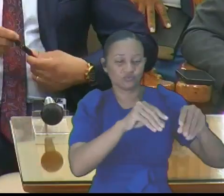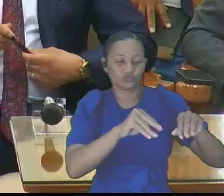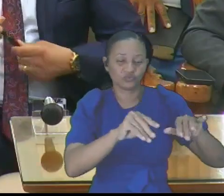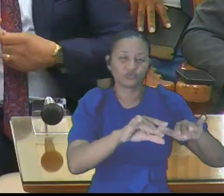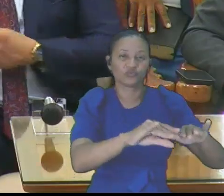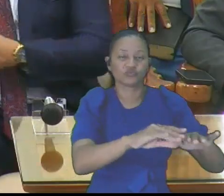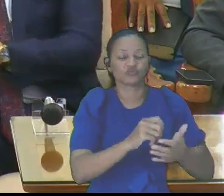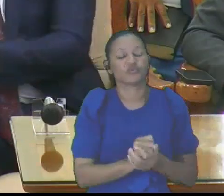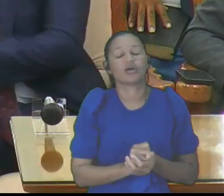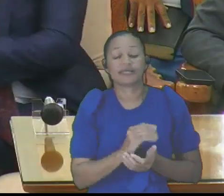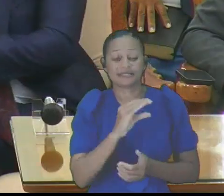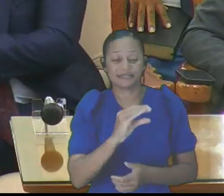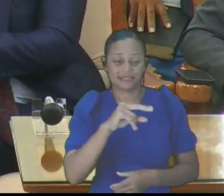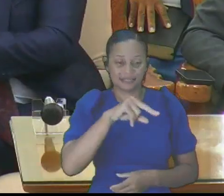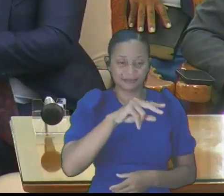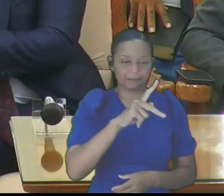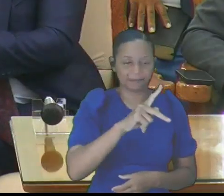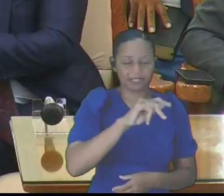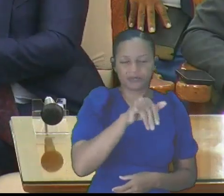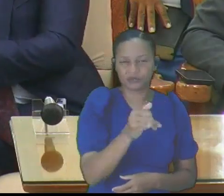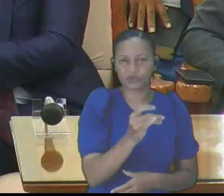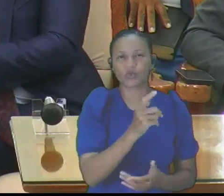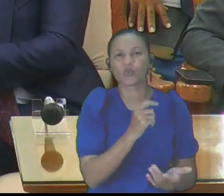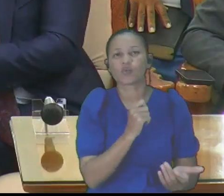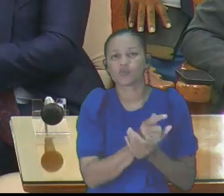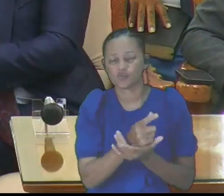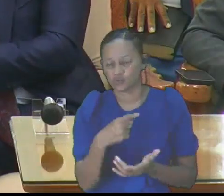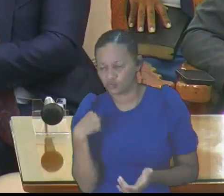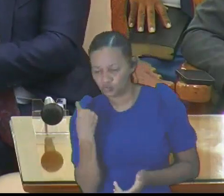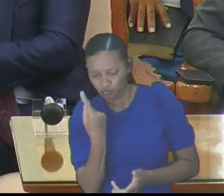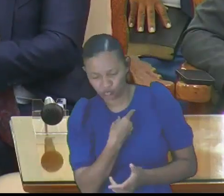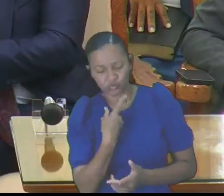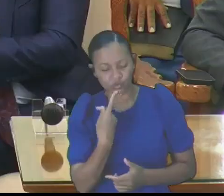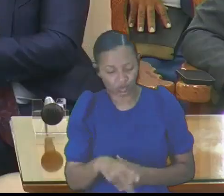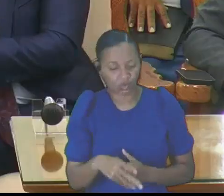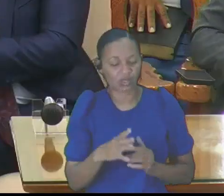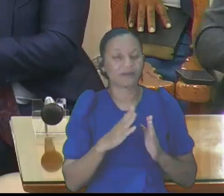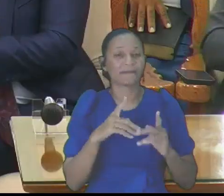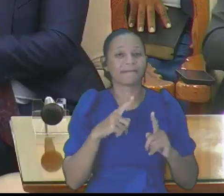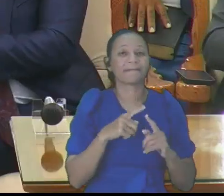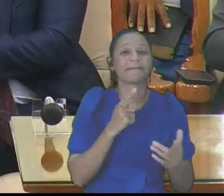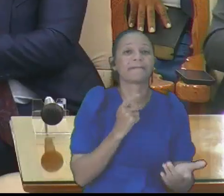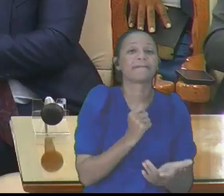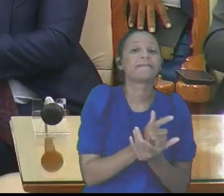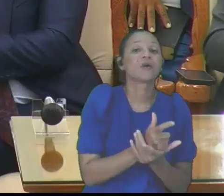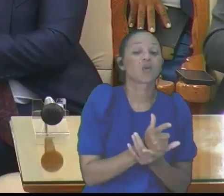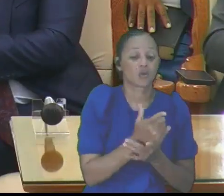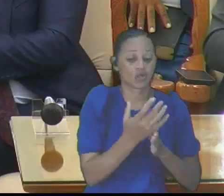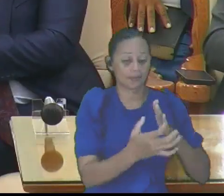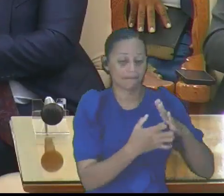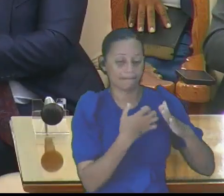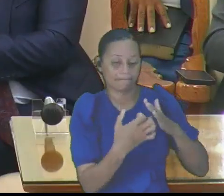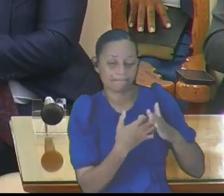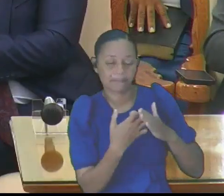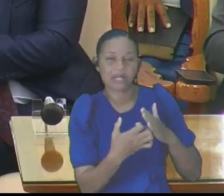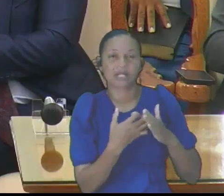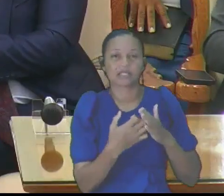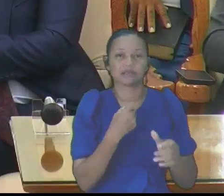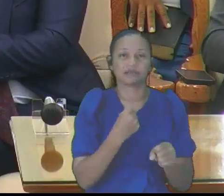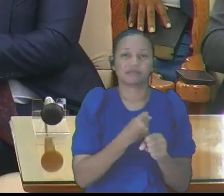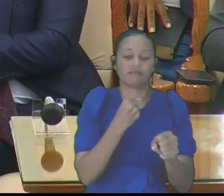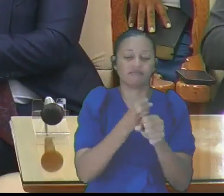com o CNPJ nós compramos, a igreja, né? Contratou uma empresa, construiu essa